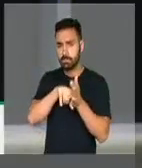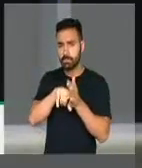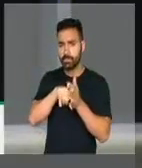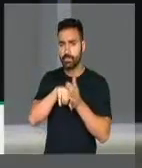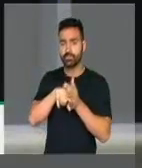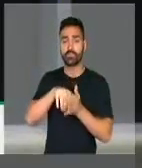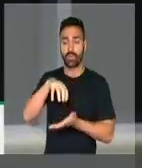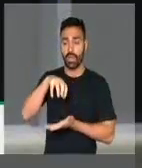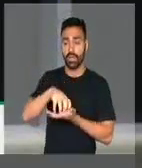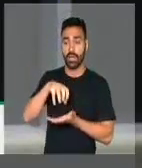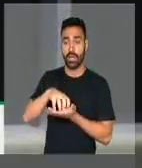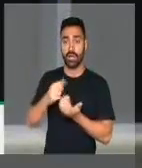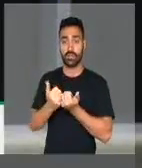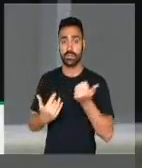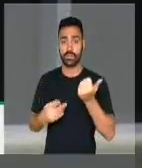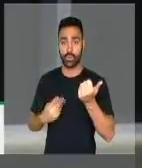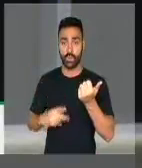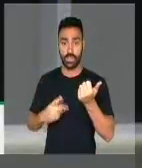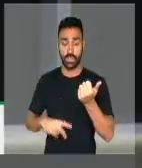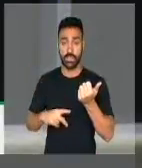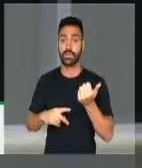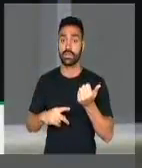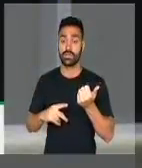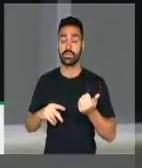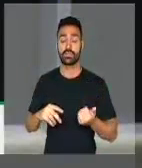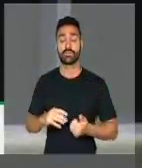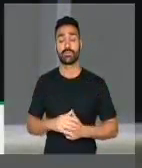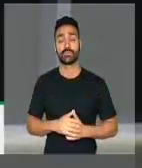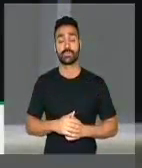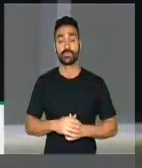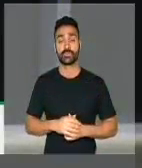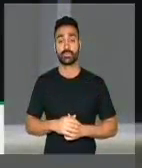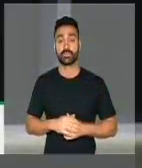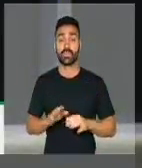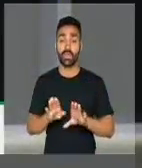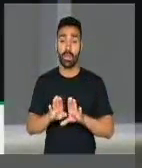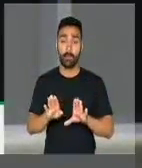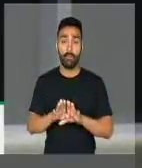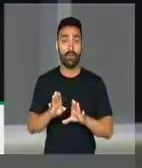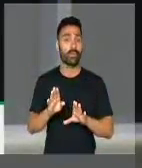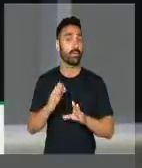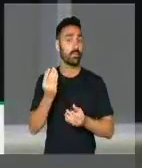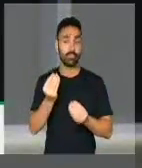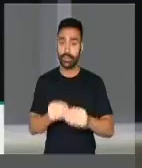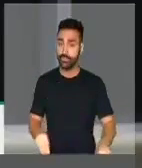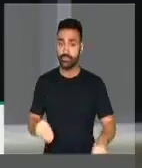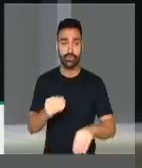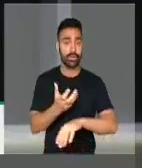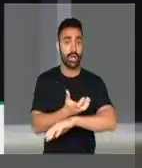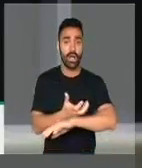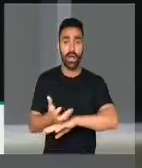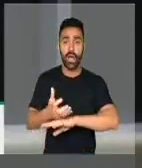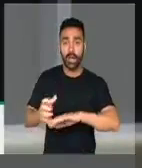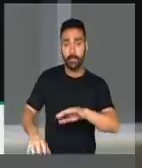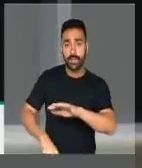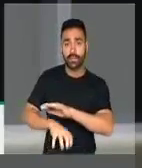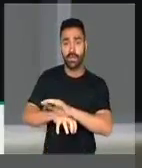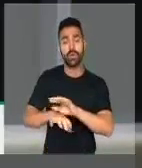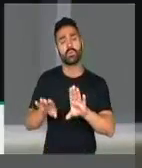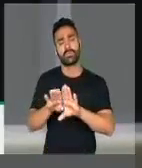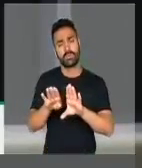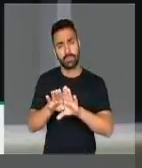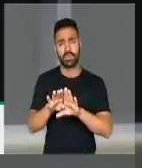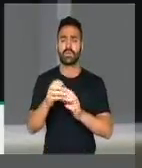competentíssima assessoria desta casa, e os danos também ambientais e a própria